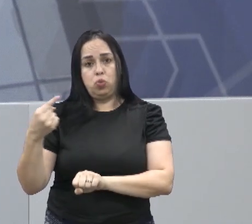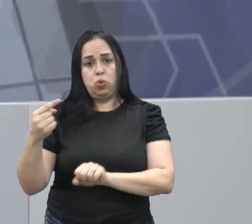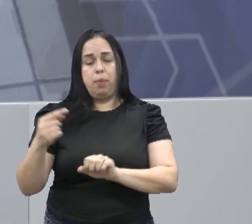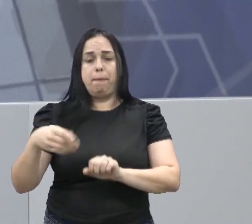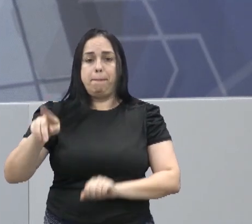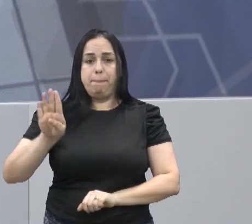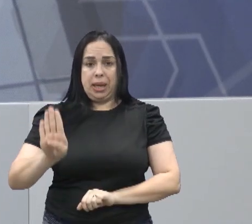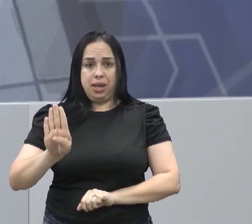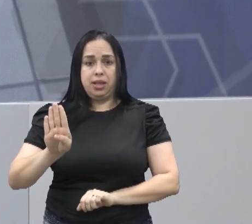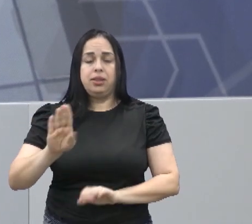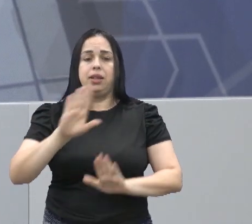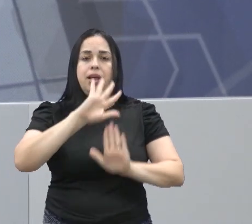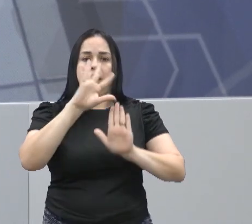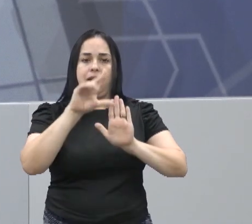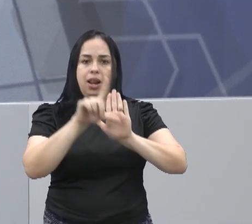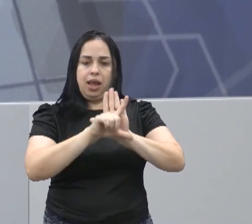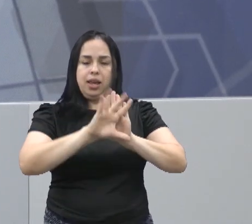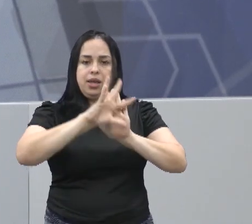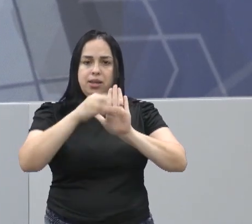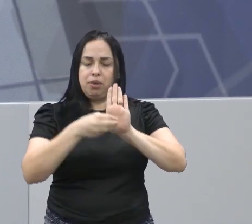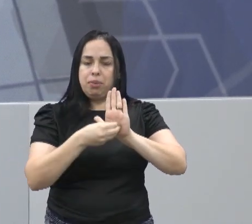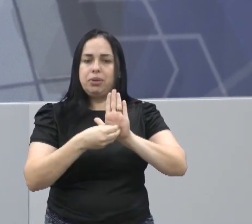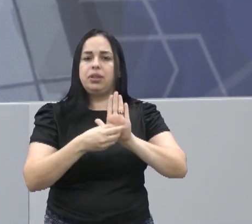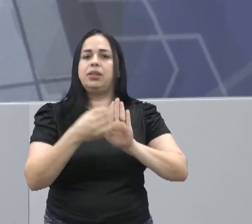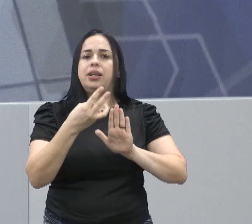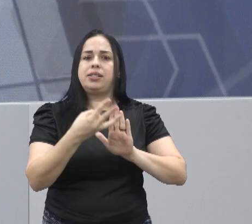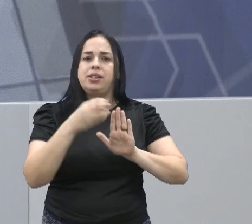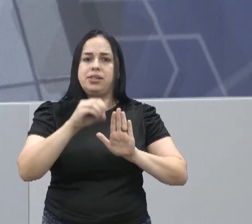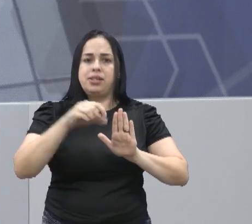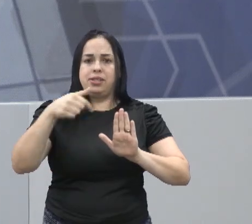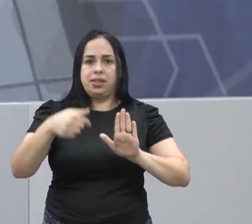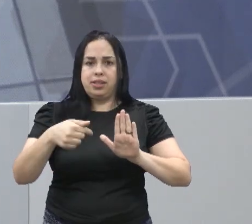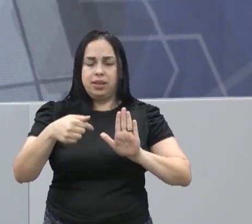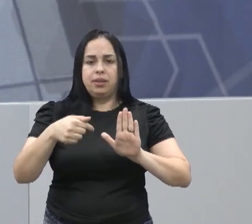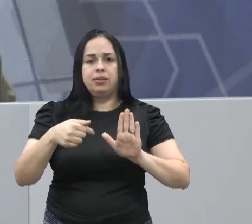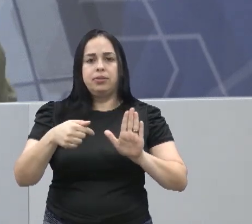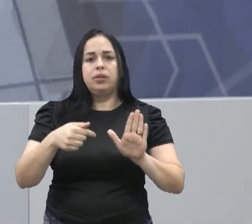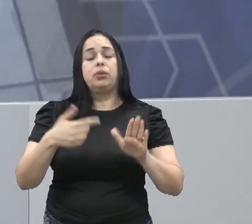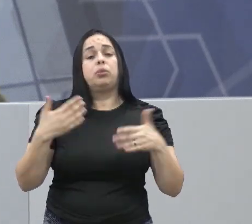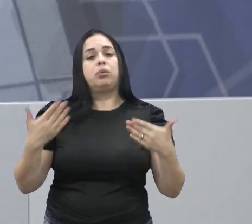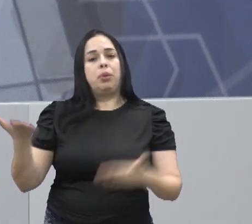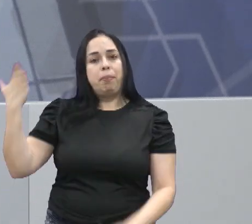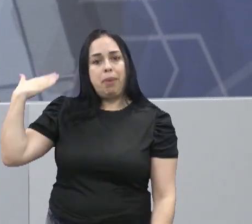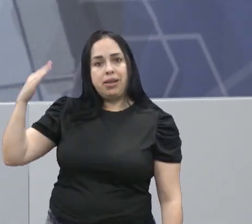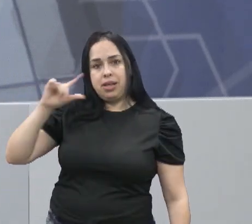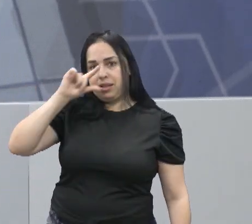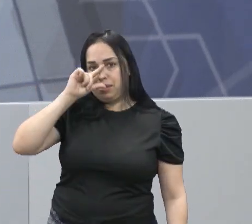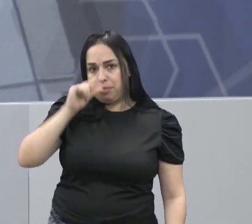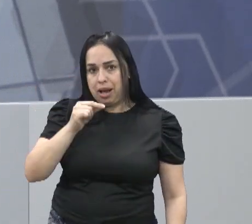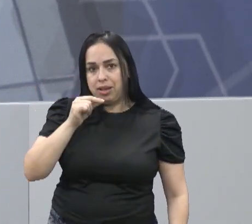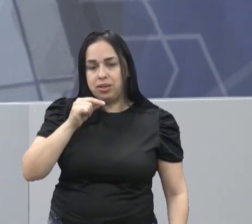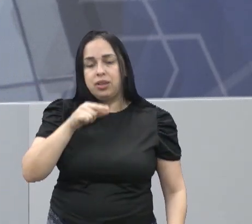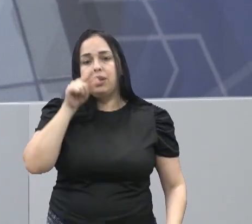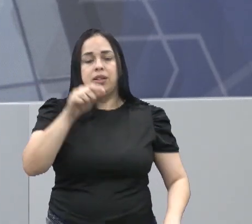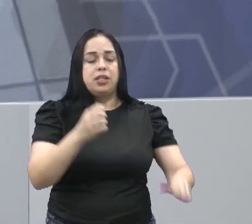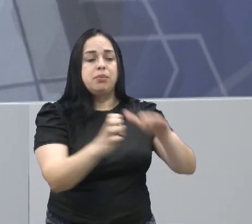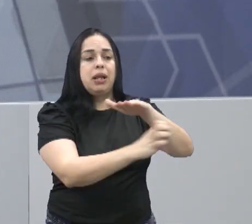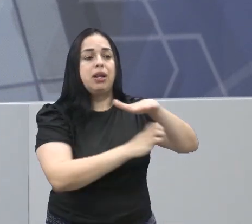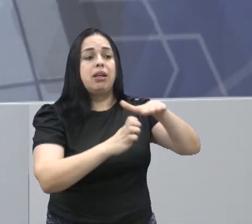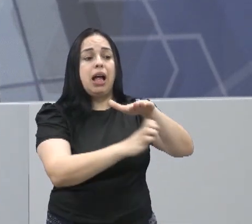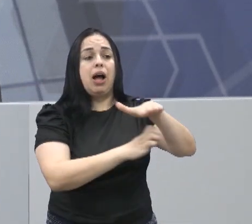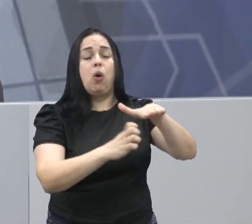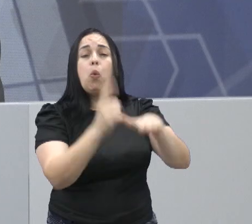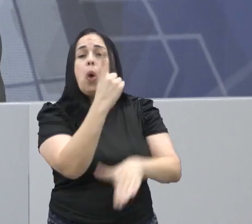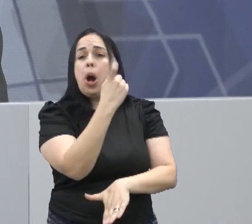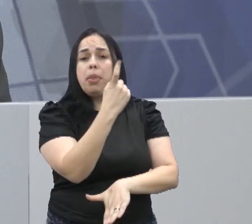Complementar 307, de 28 de 11 de 2006, quando o CURI quebrou o monopólio da São Bento. Então, fica